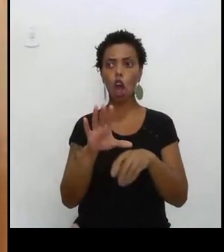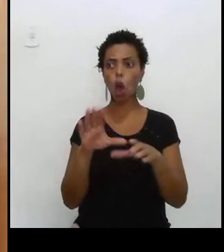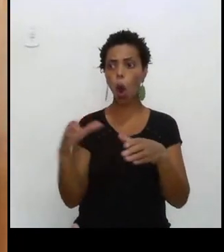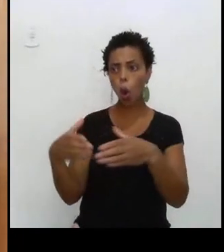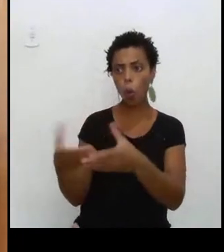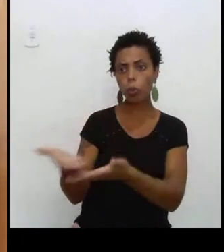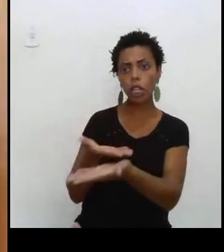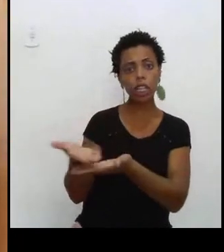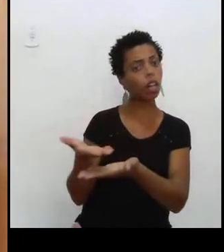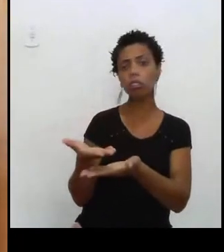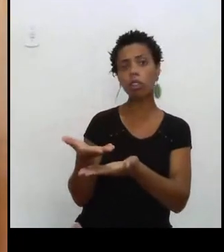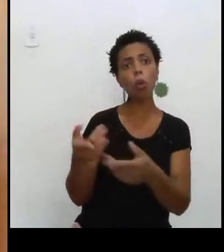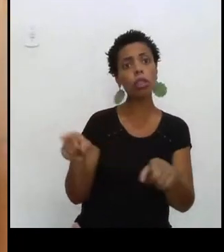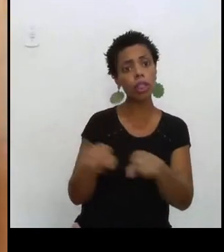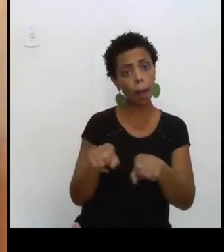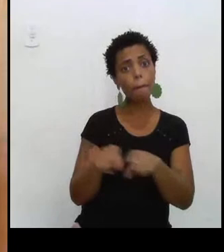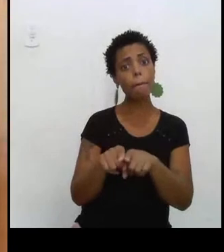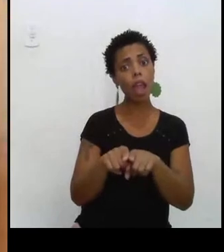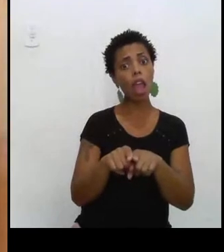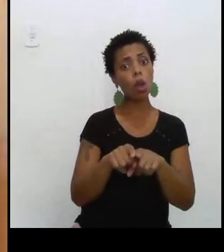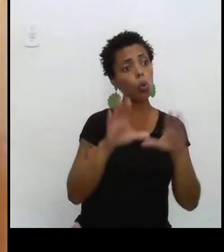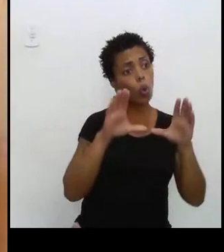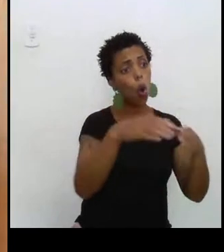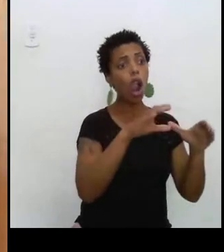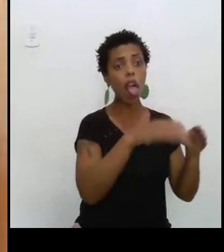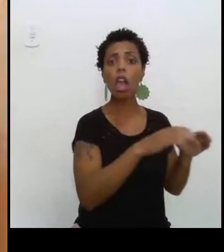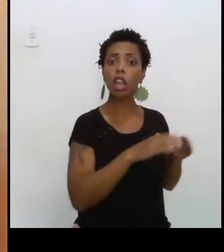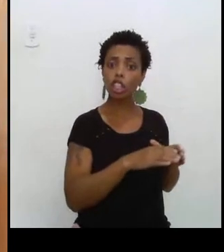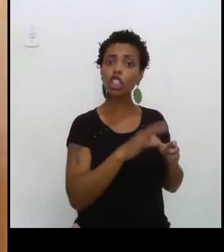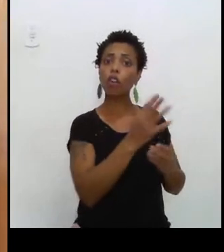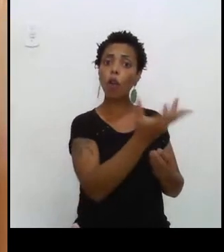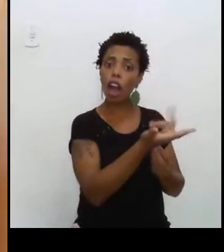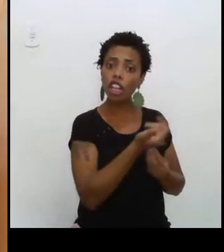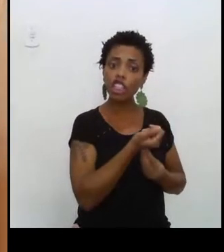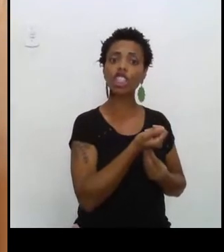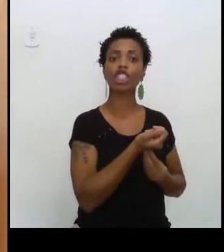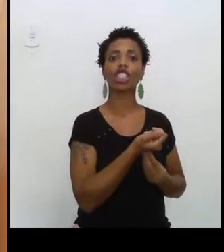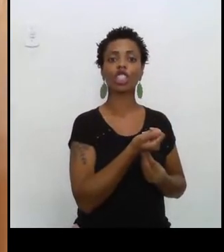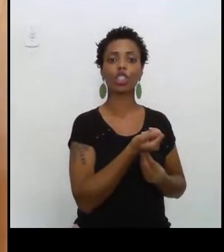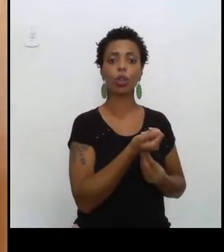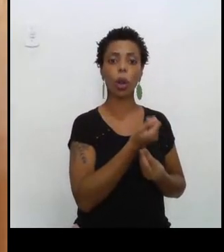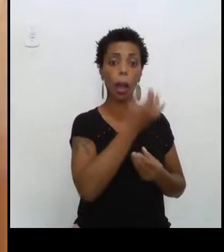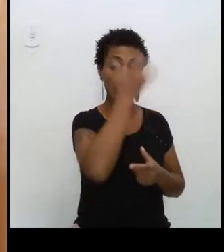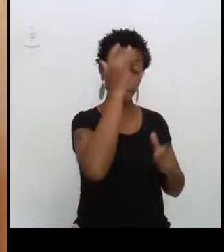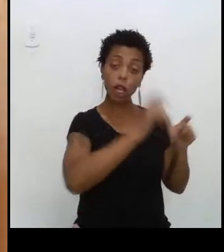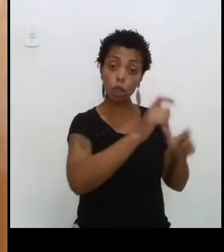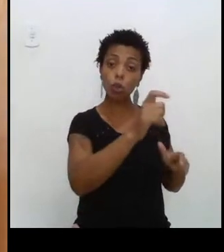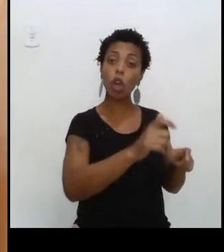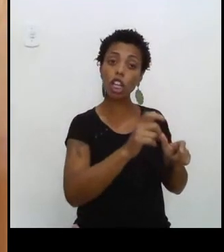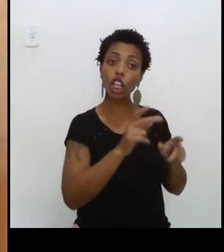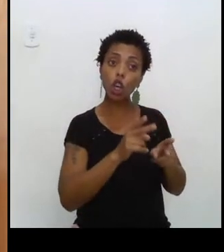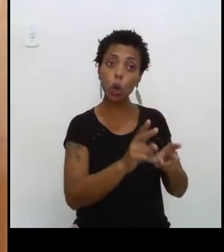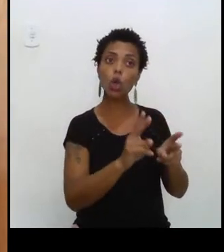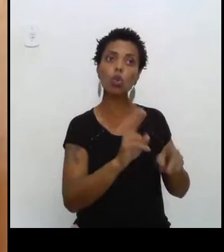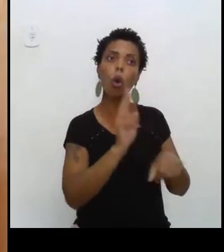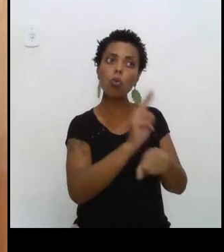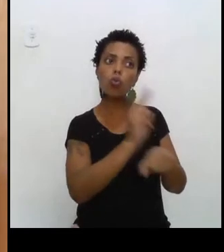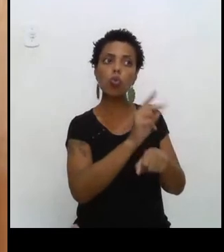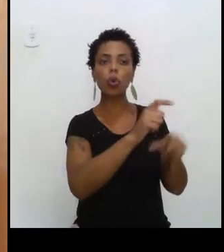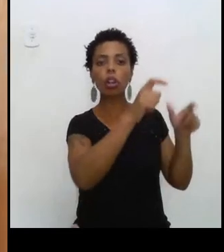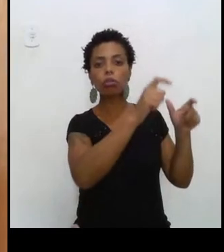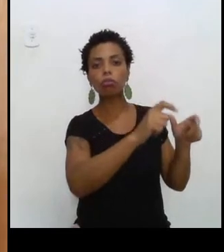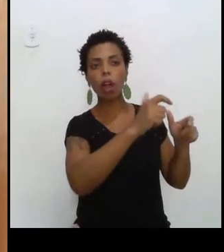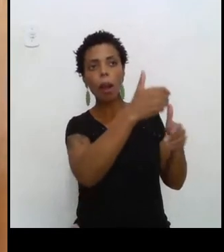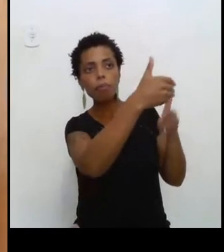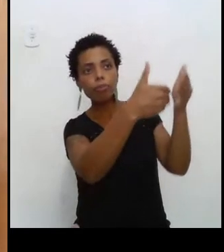na coletiva o Art hoje é só nós que pena mesmo criar a tua irmã não tem não não estava linda como sempre